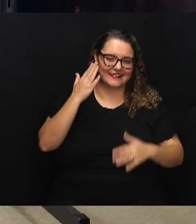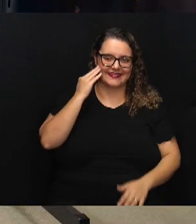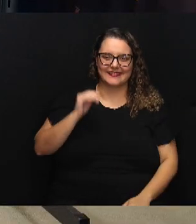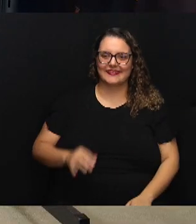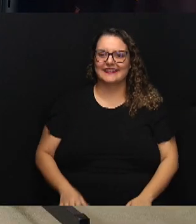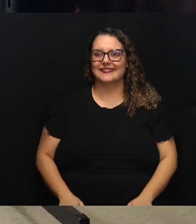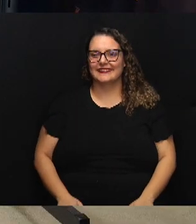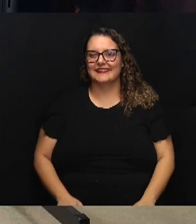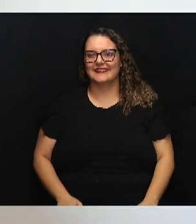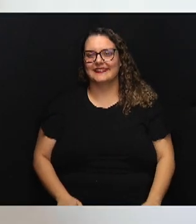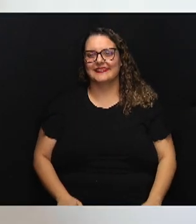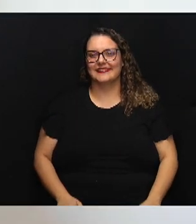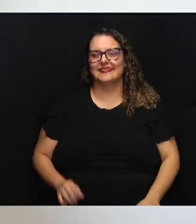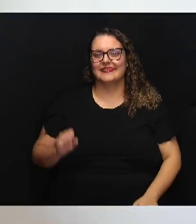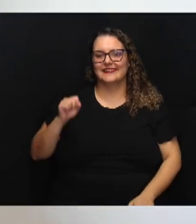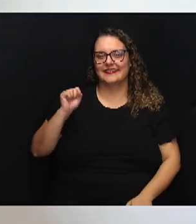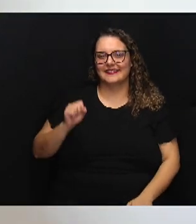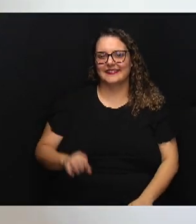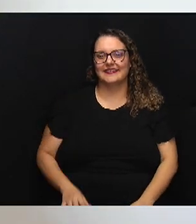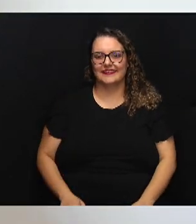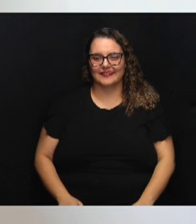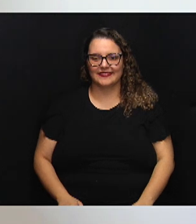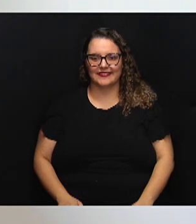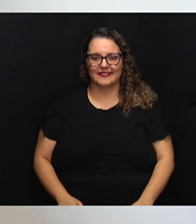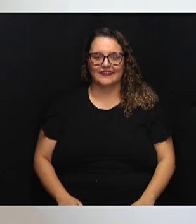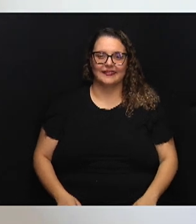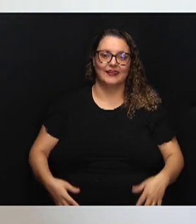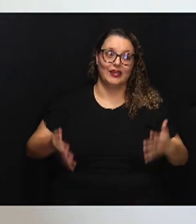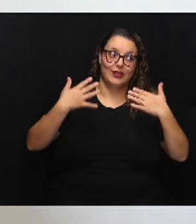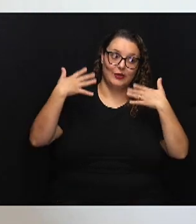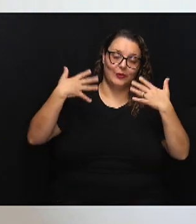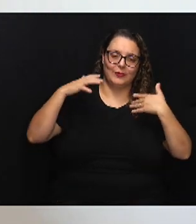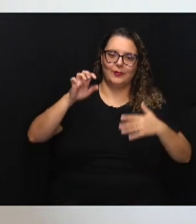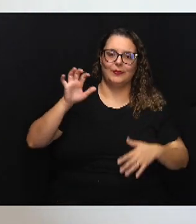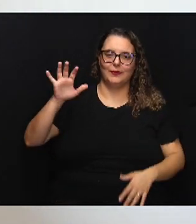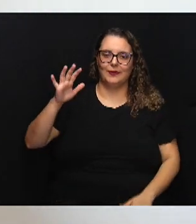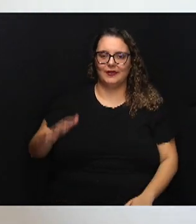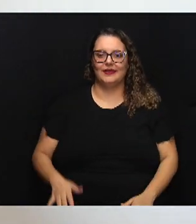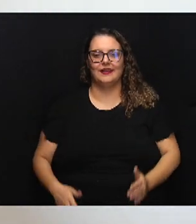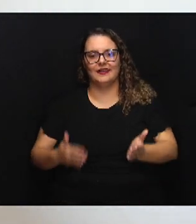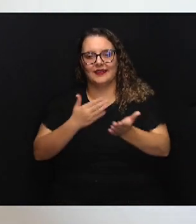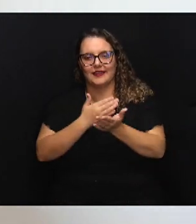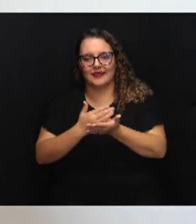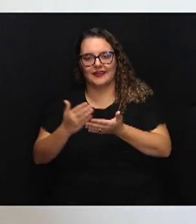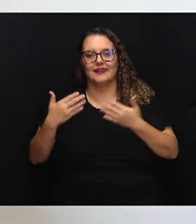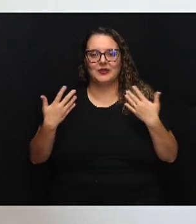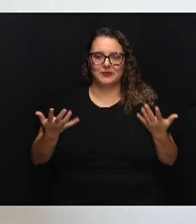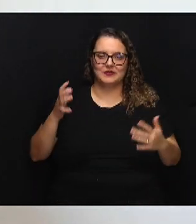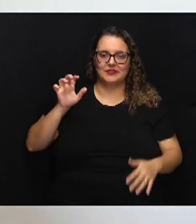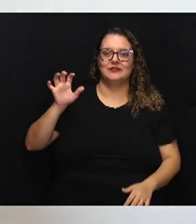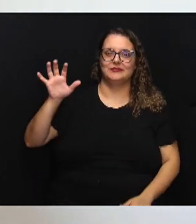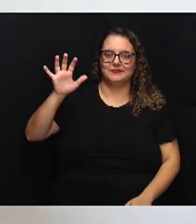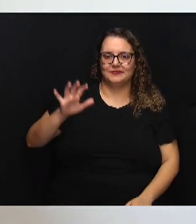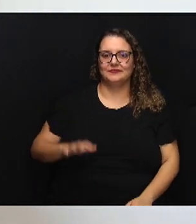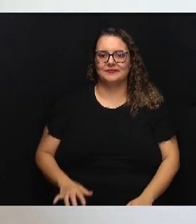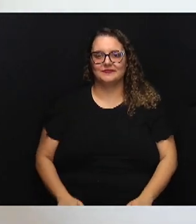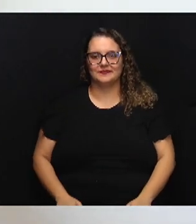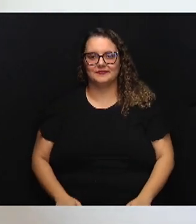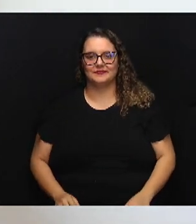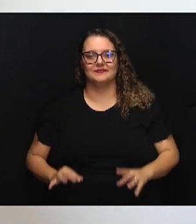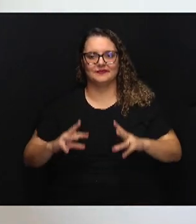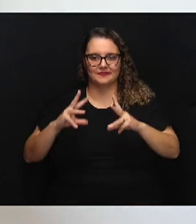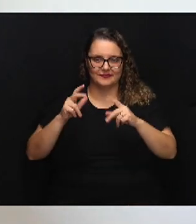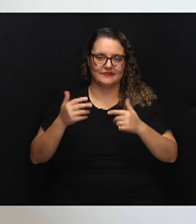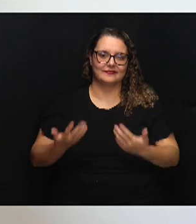pouquinho. Sim, sim, tá no alto verão europeu, né? O verão acabou de começar aí, então tudo fica,